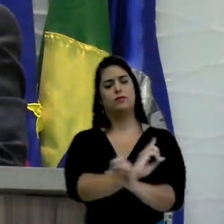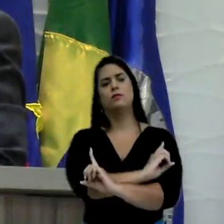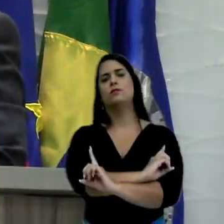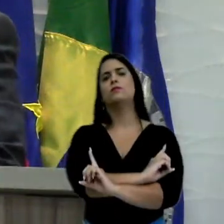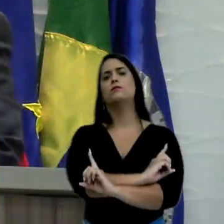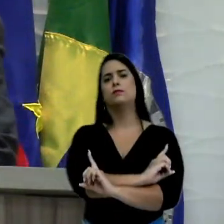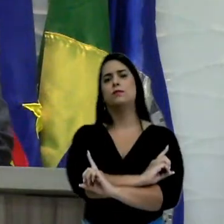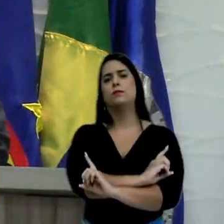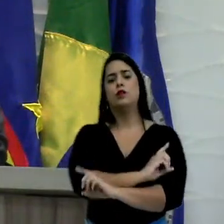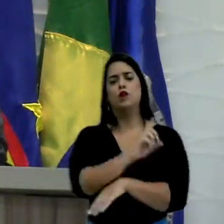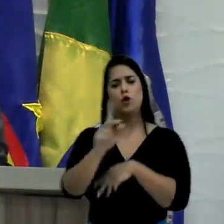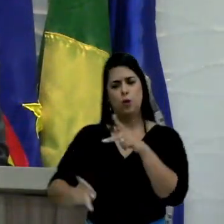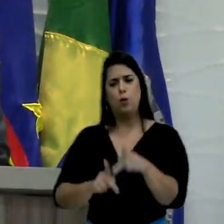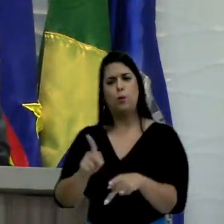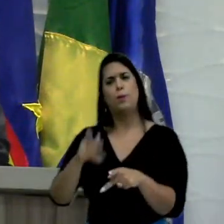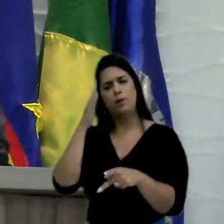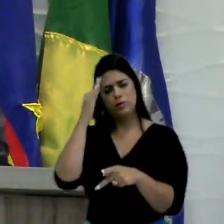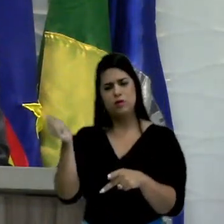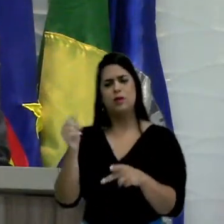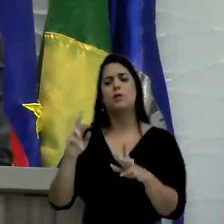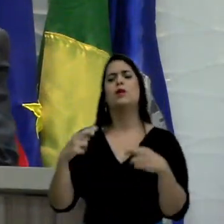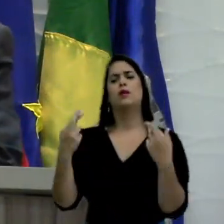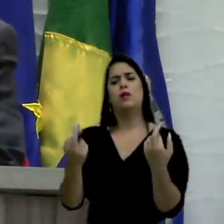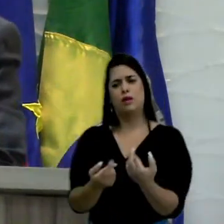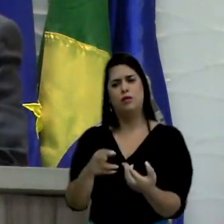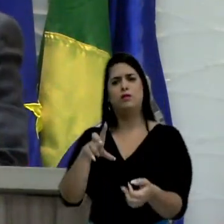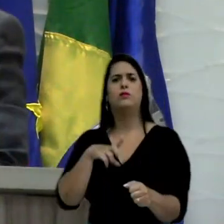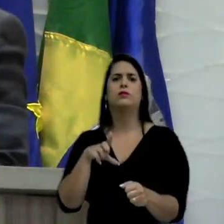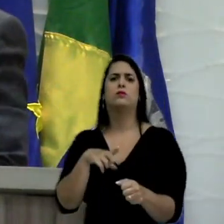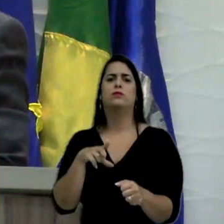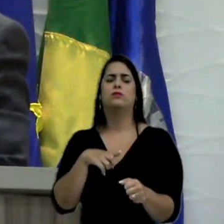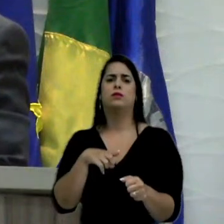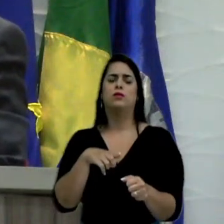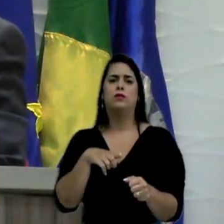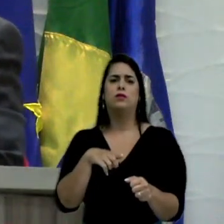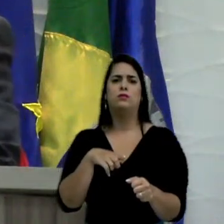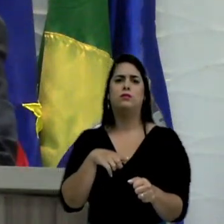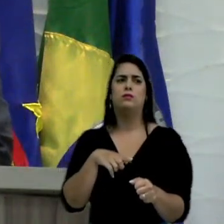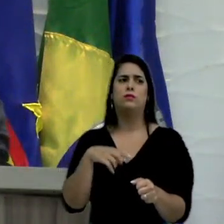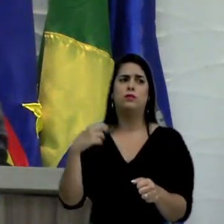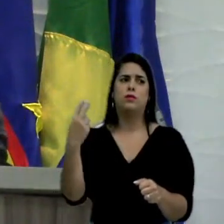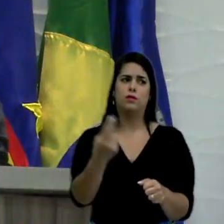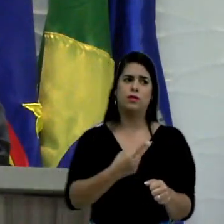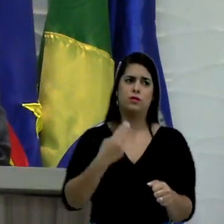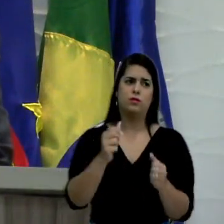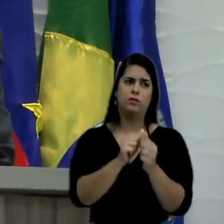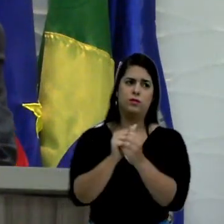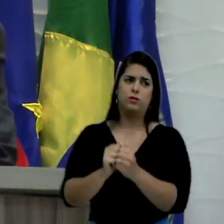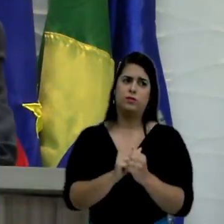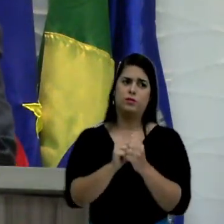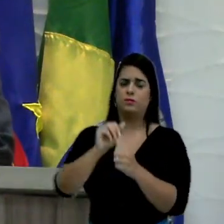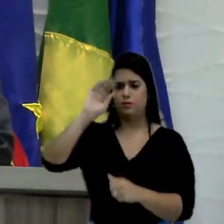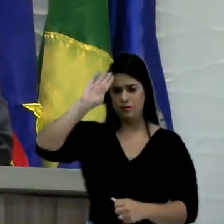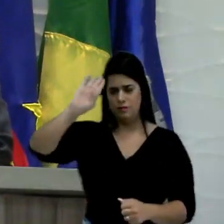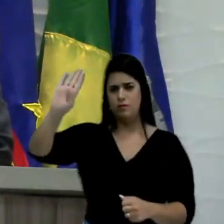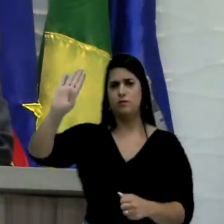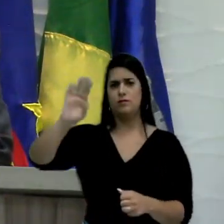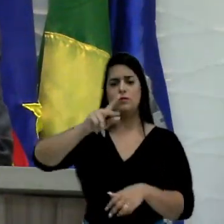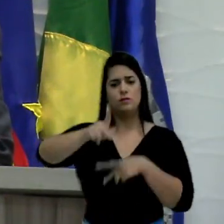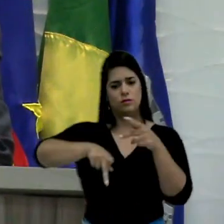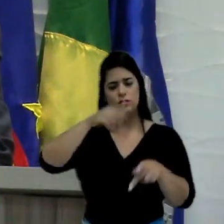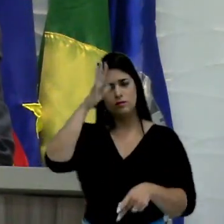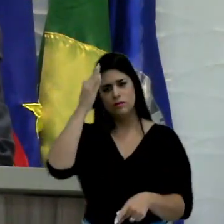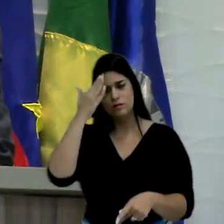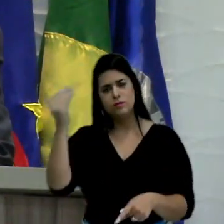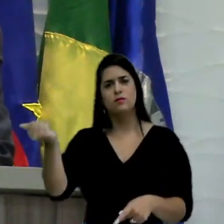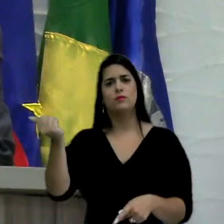ponto sabe, foi feita reunião aqui, está registrado, fomos no exército, está tudo registrado, e o povo sabe, a gente